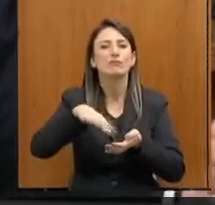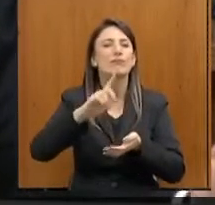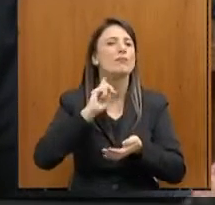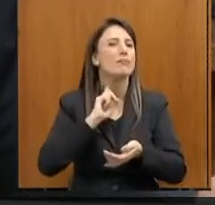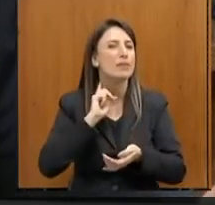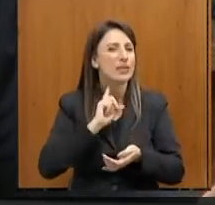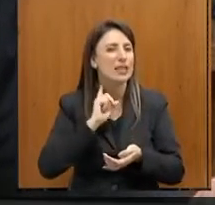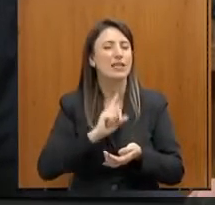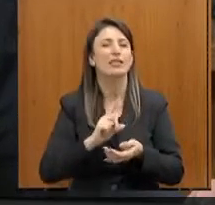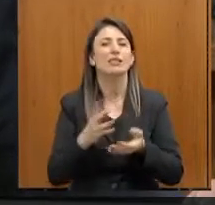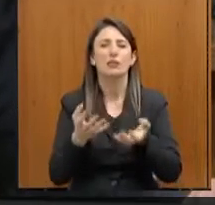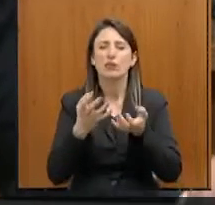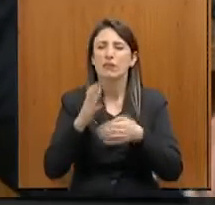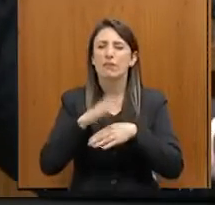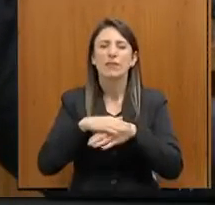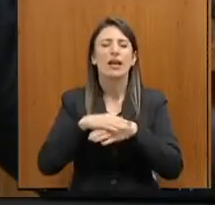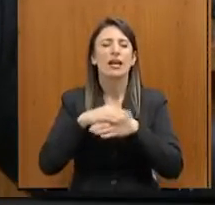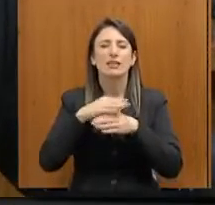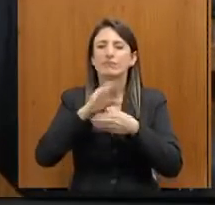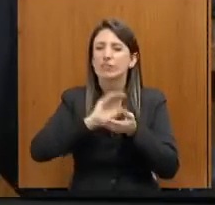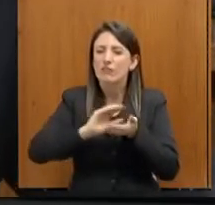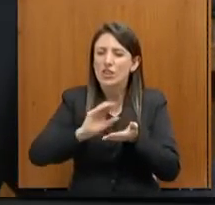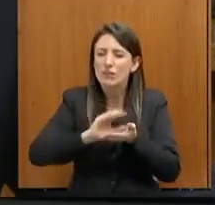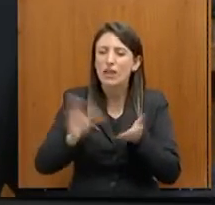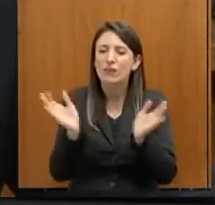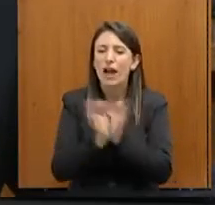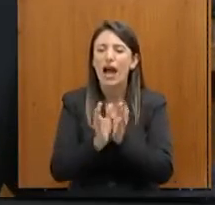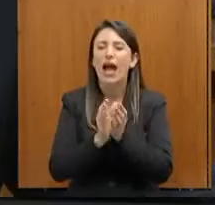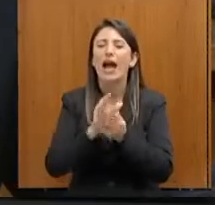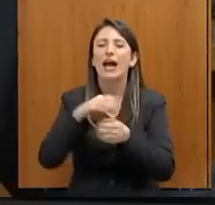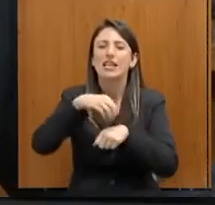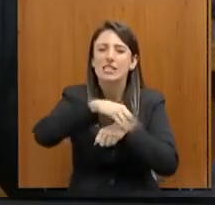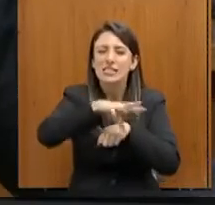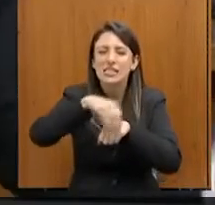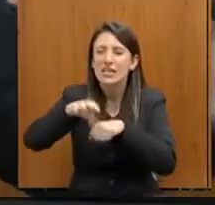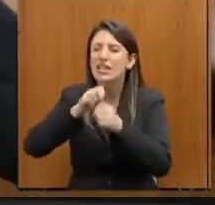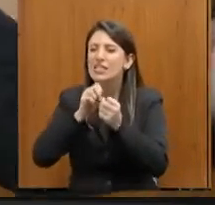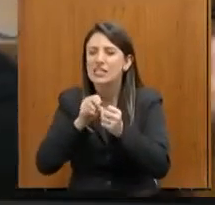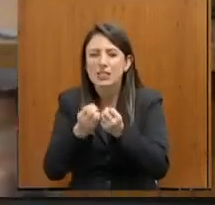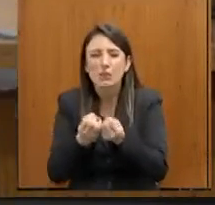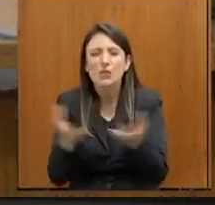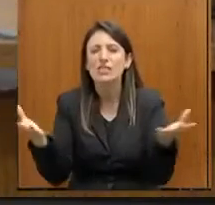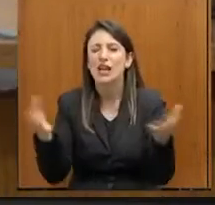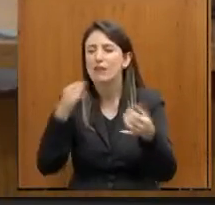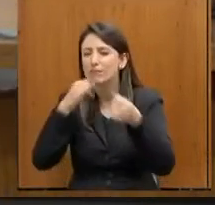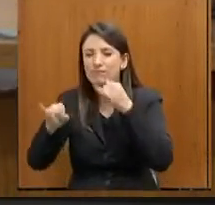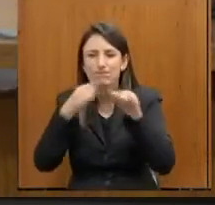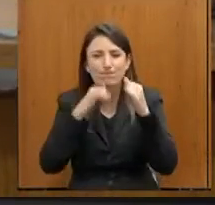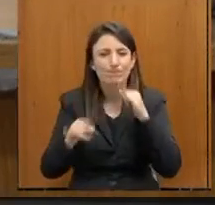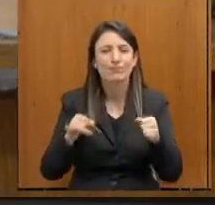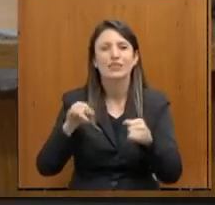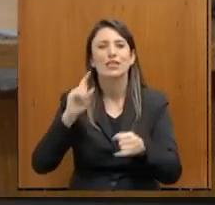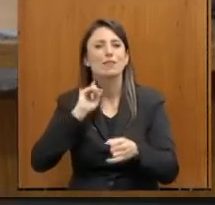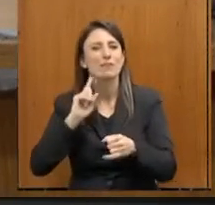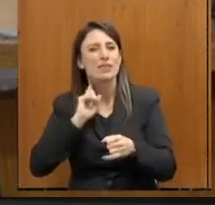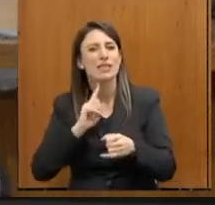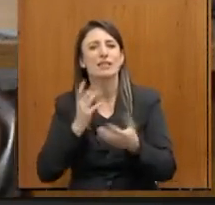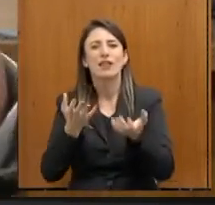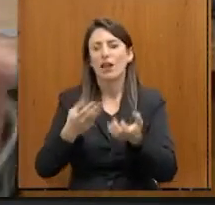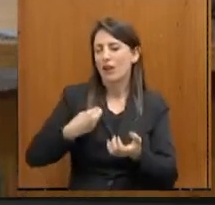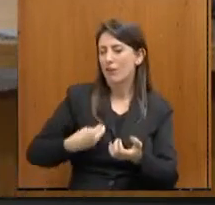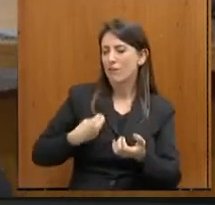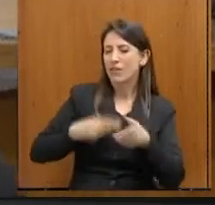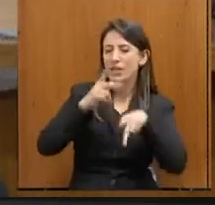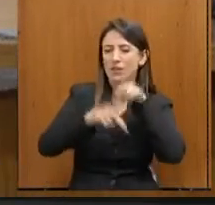investir em distribuição a investir em geração e transmissão em Minas e melhorar a vida dos mineiros